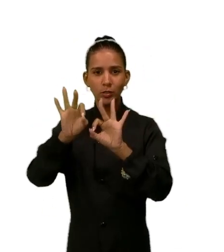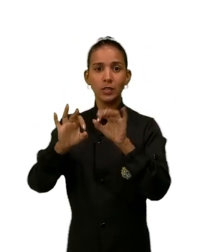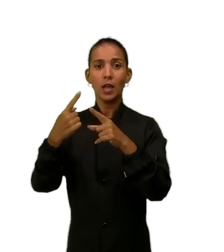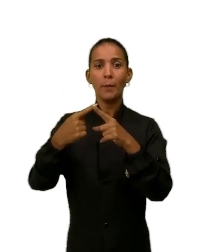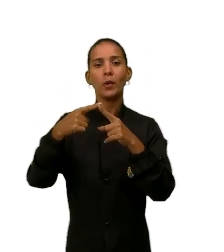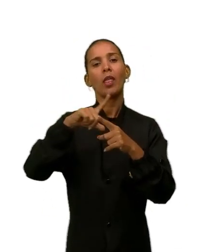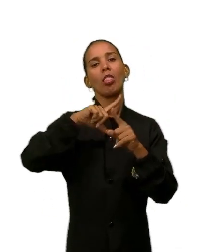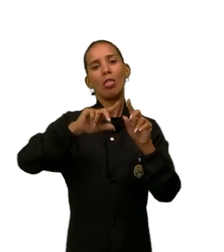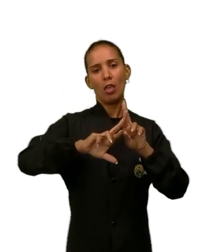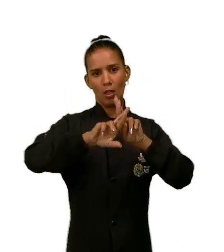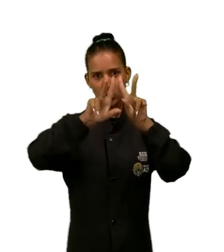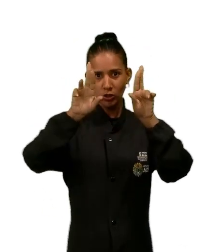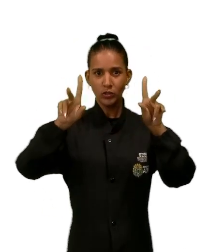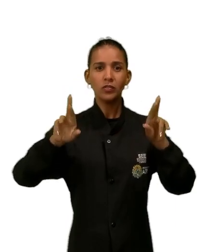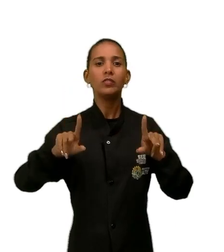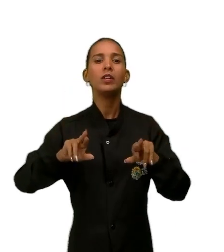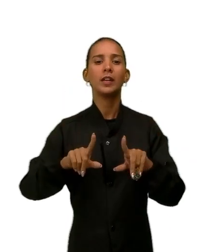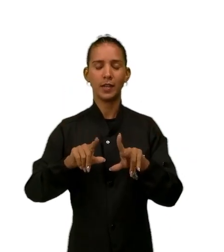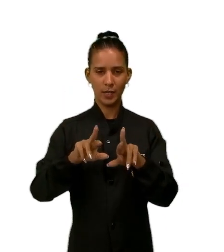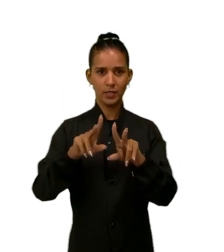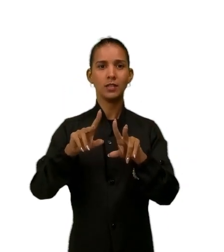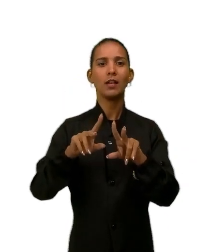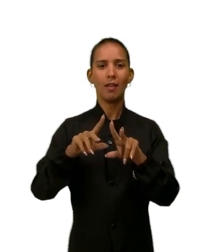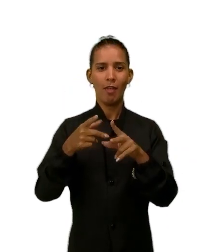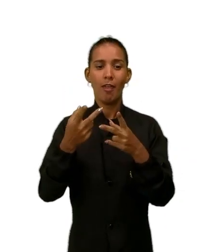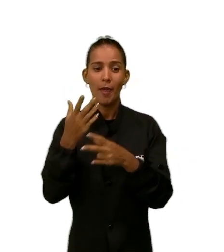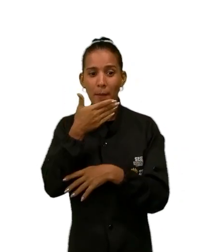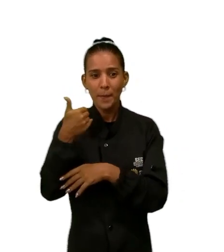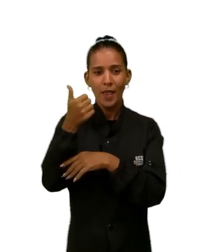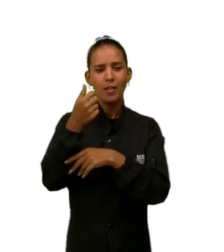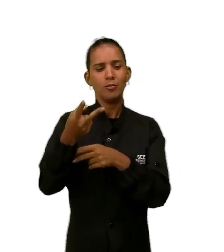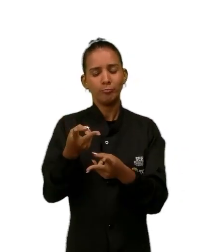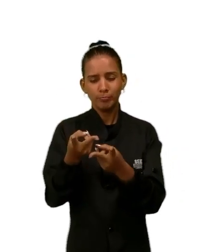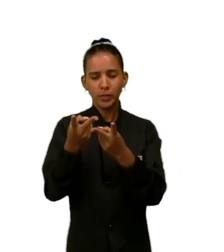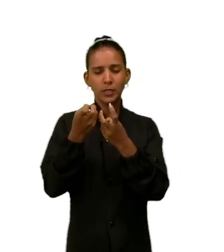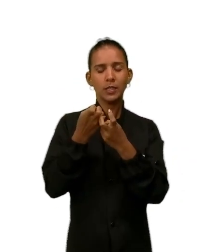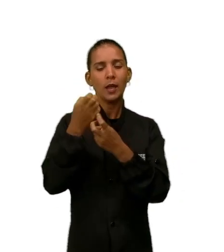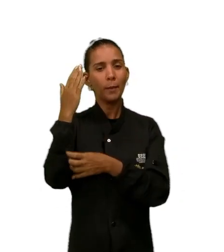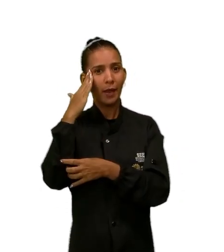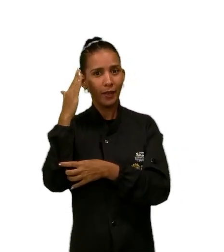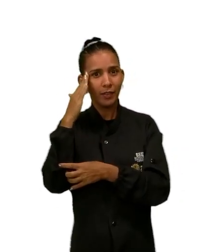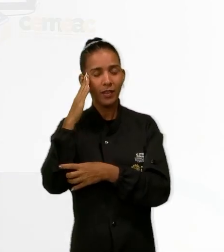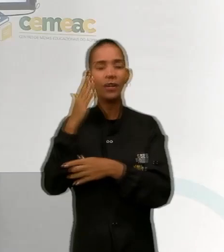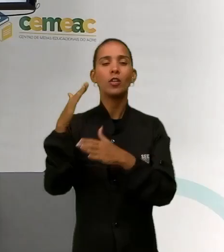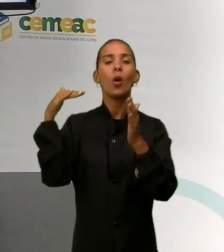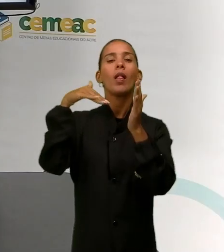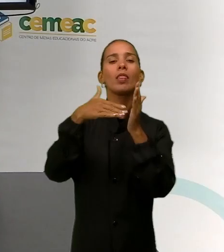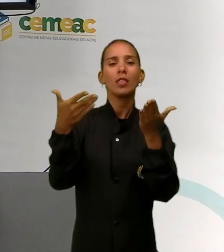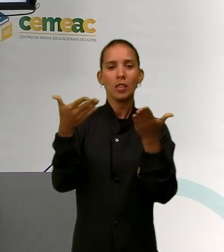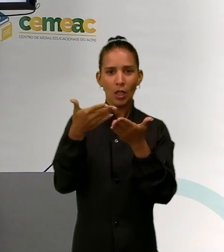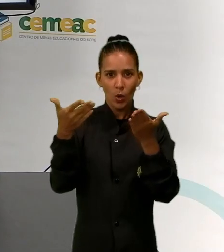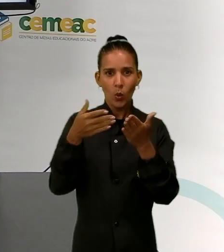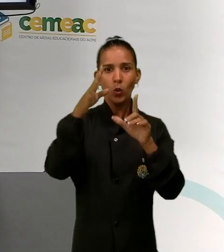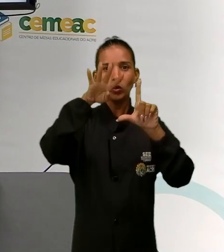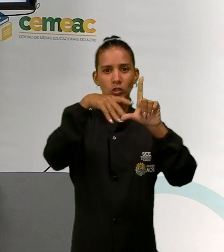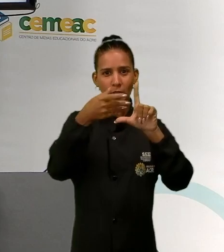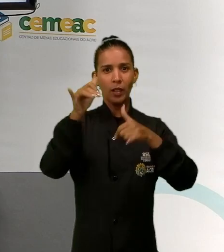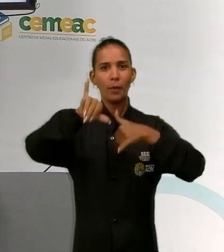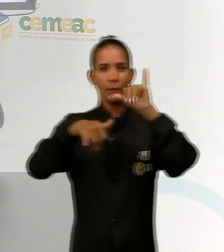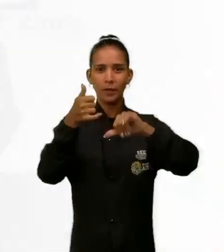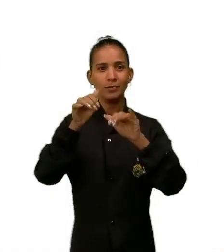elementos químicos, ela fazia mais sentido. Então, até hoje, a nossa tabela periódica ela é organizada dessa forma.